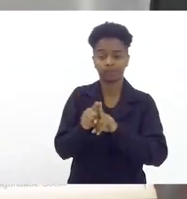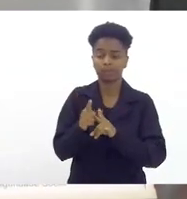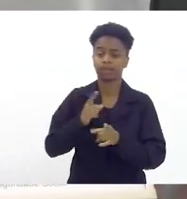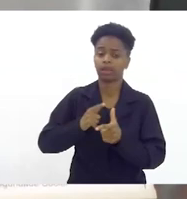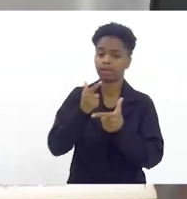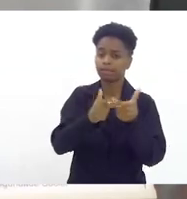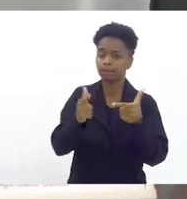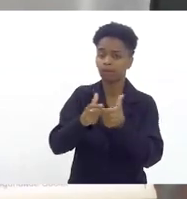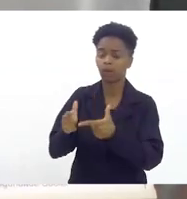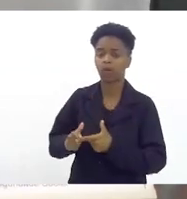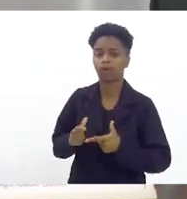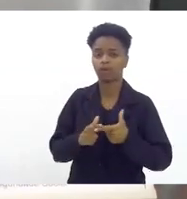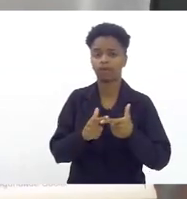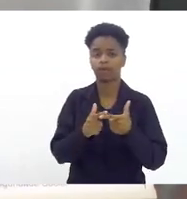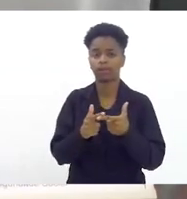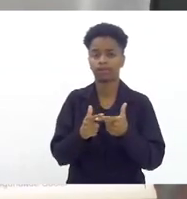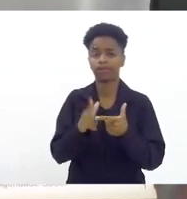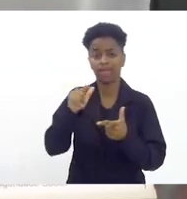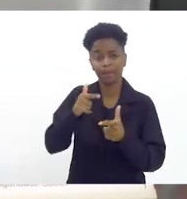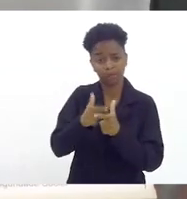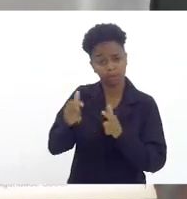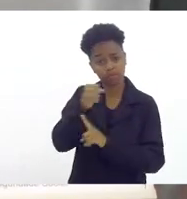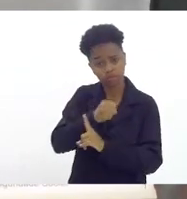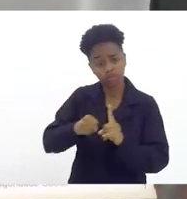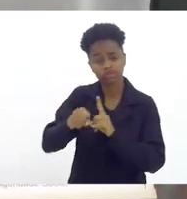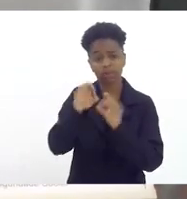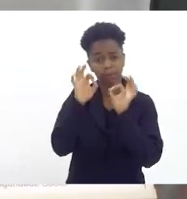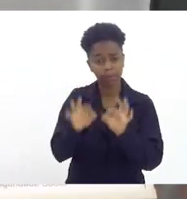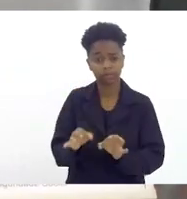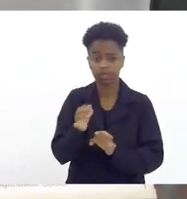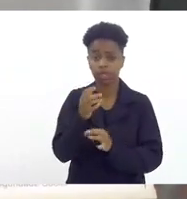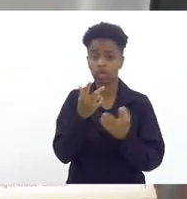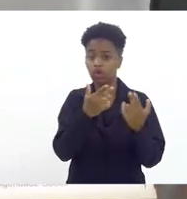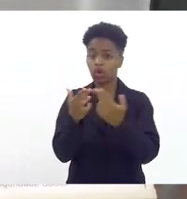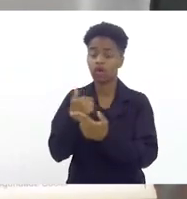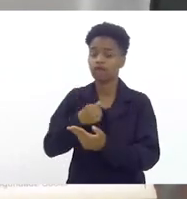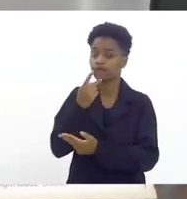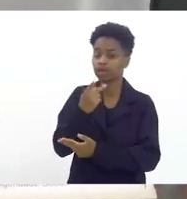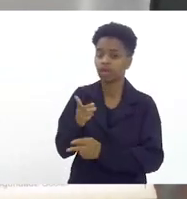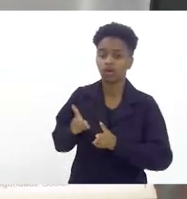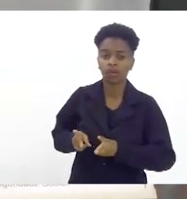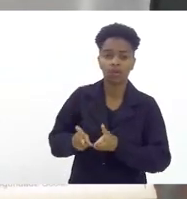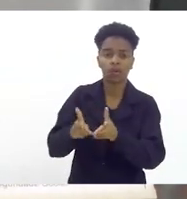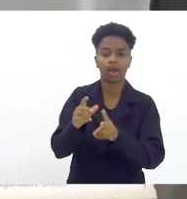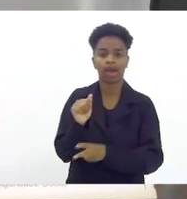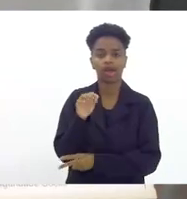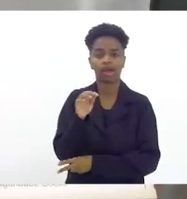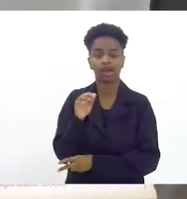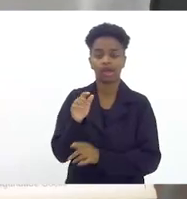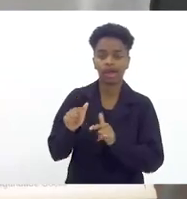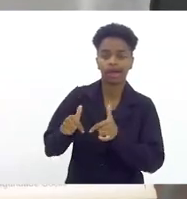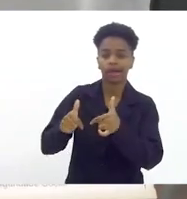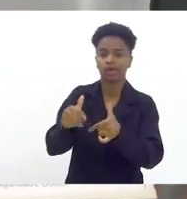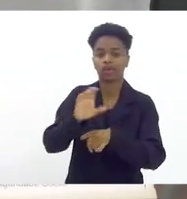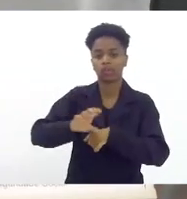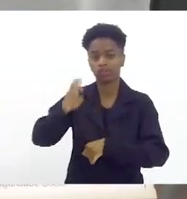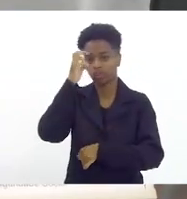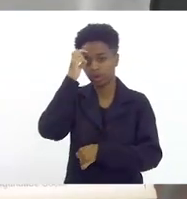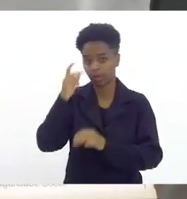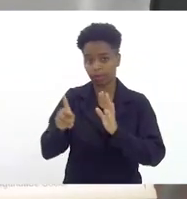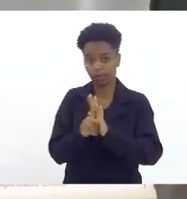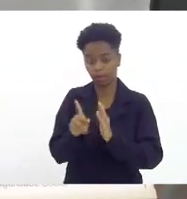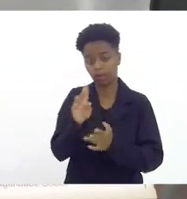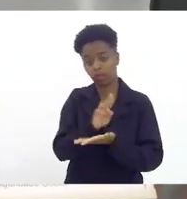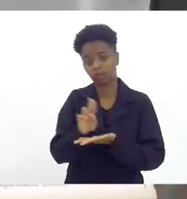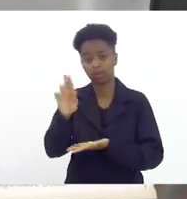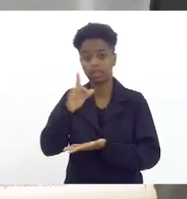problemas é que são problemas sociais problemas Como eu disse tá continuidade do ativo cultural que as Universidades